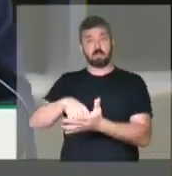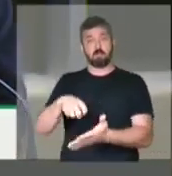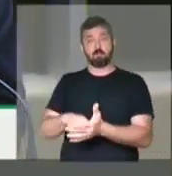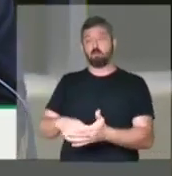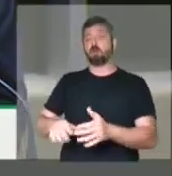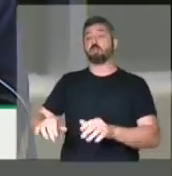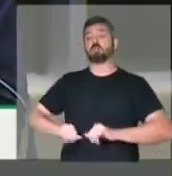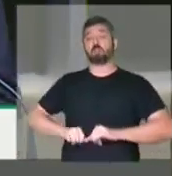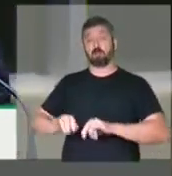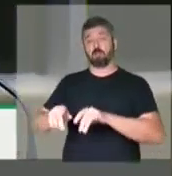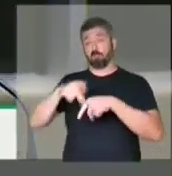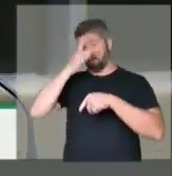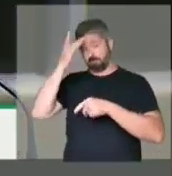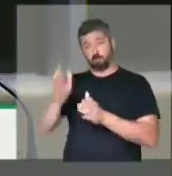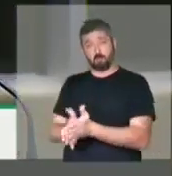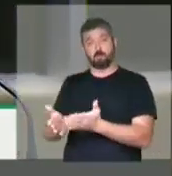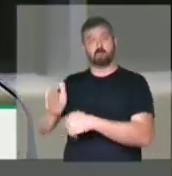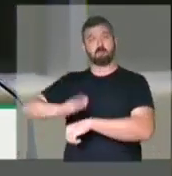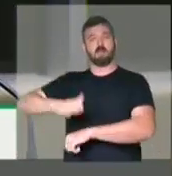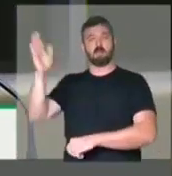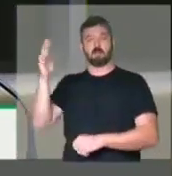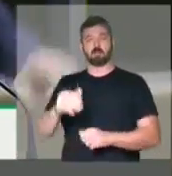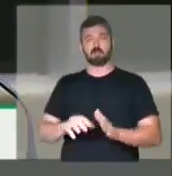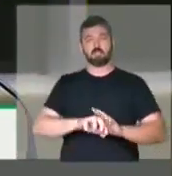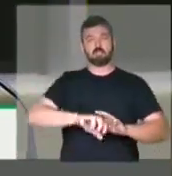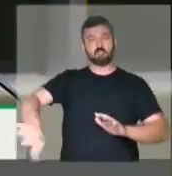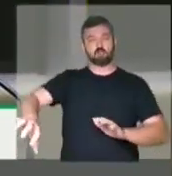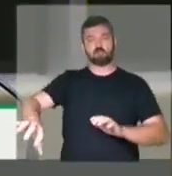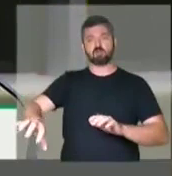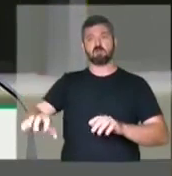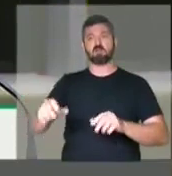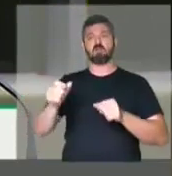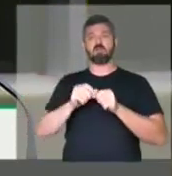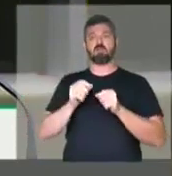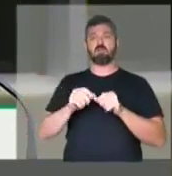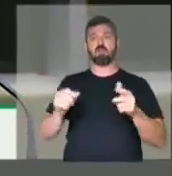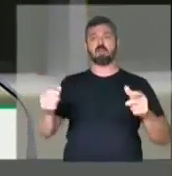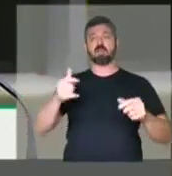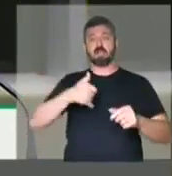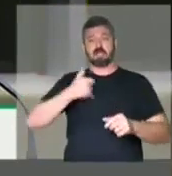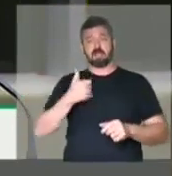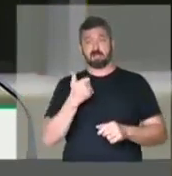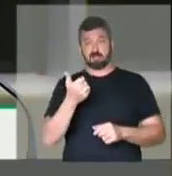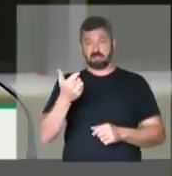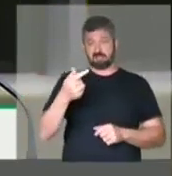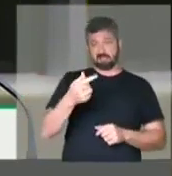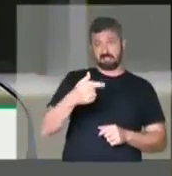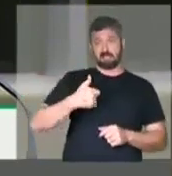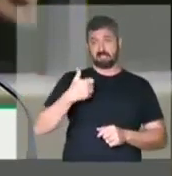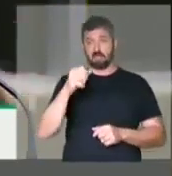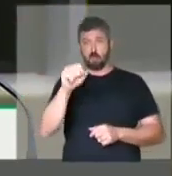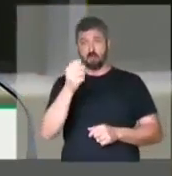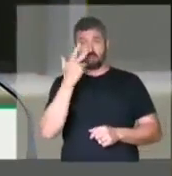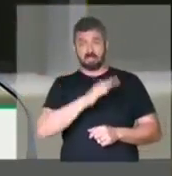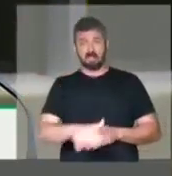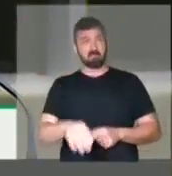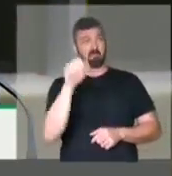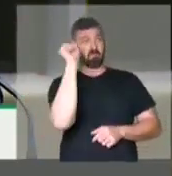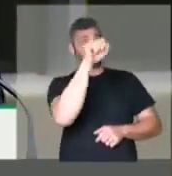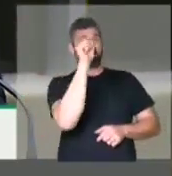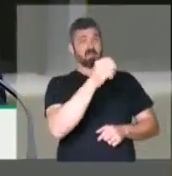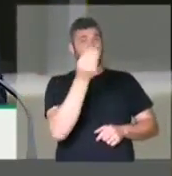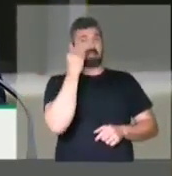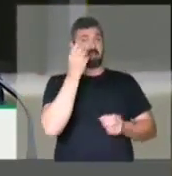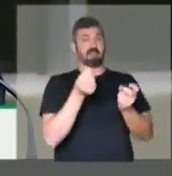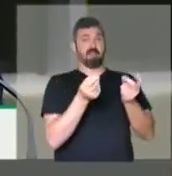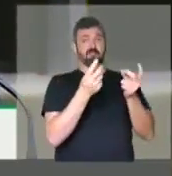mais humildes, que exclui e faz um menininho de 7, 8 anos bater nesses gabinetes para